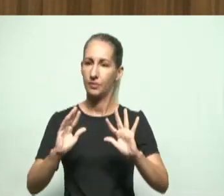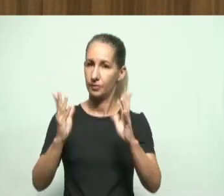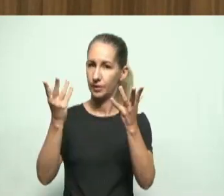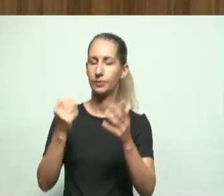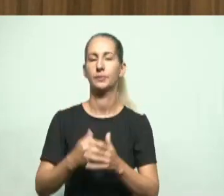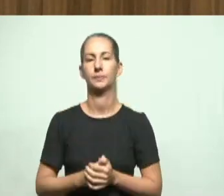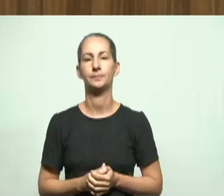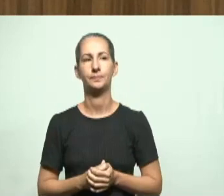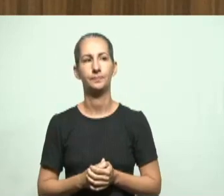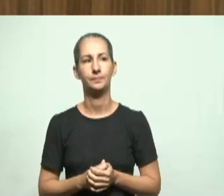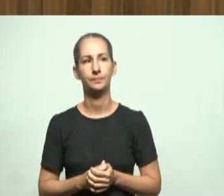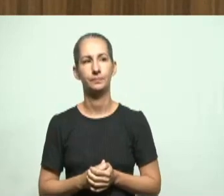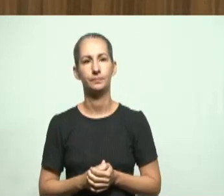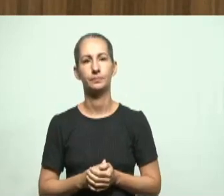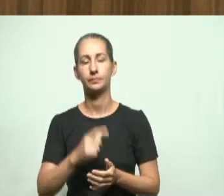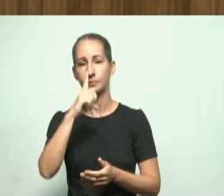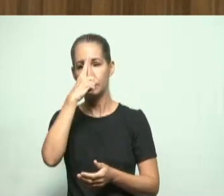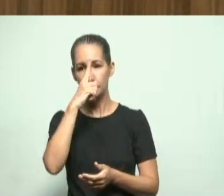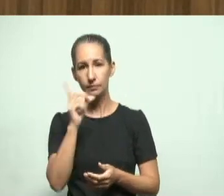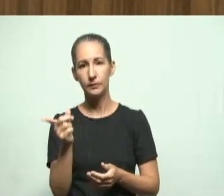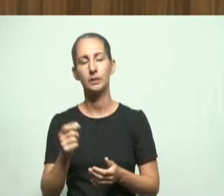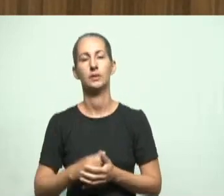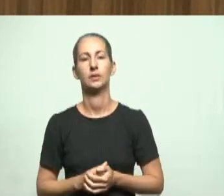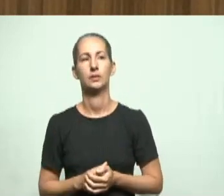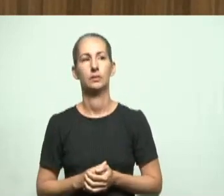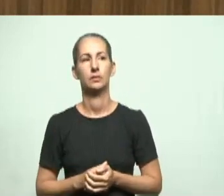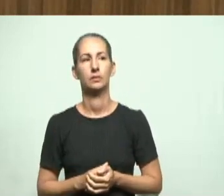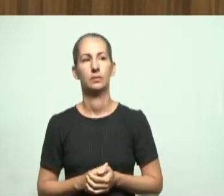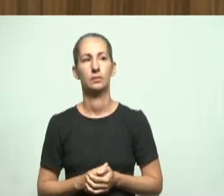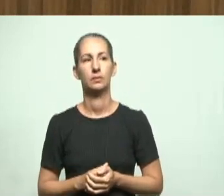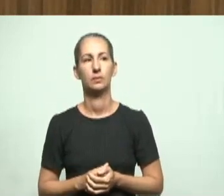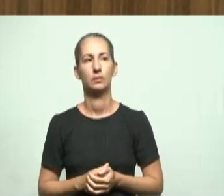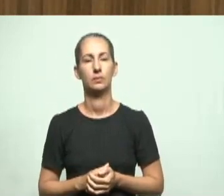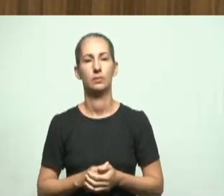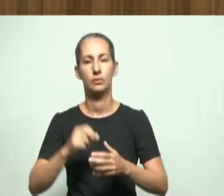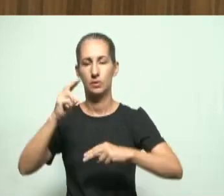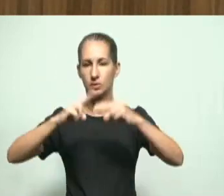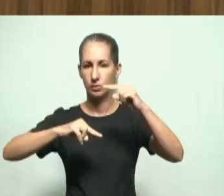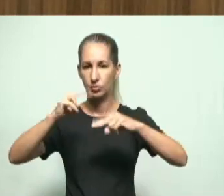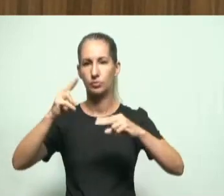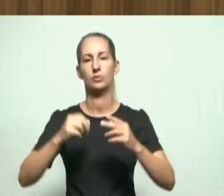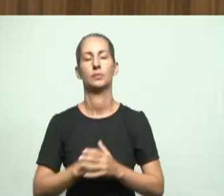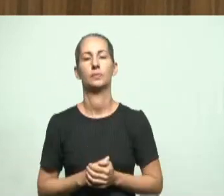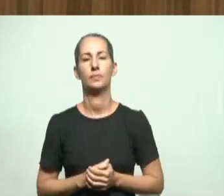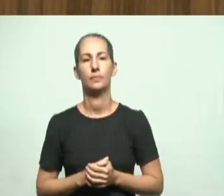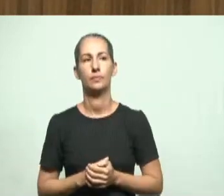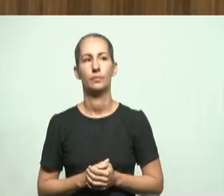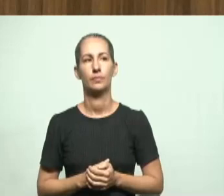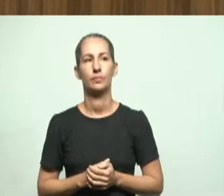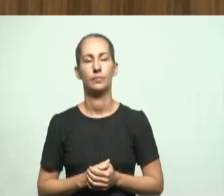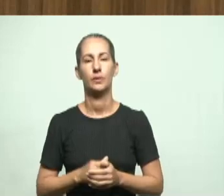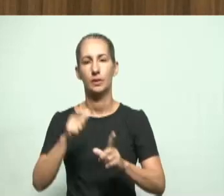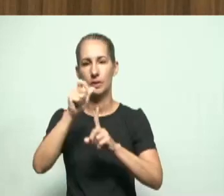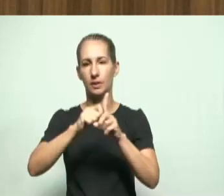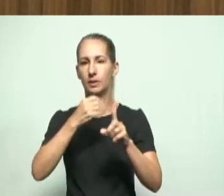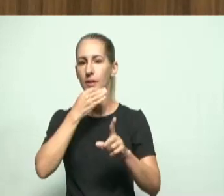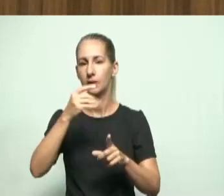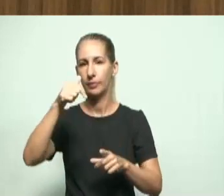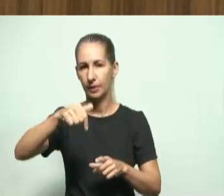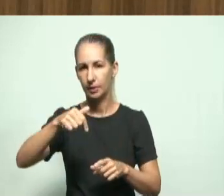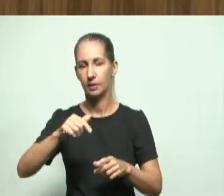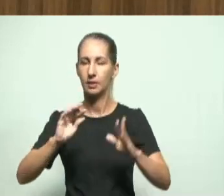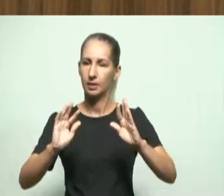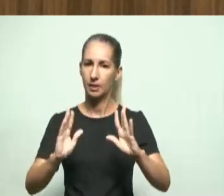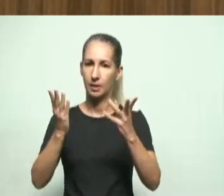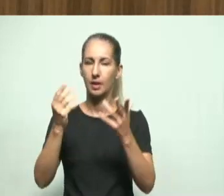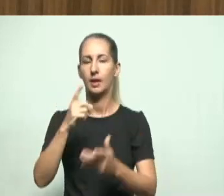tradicionais, como o Carnatal, como o São João de Natal, como o Natal em Natal, o